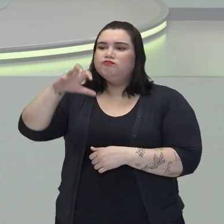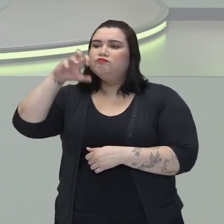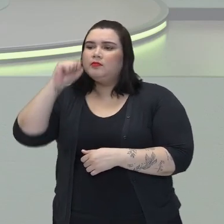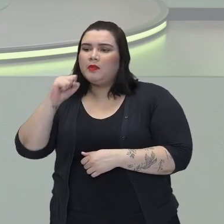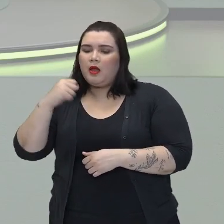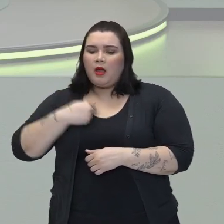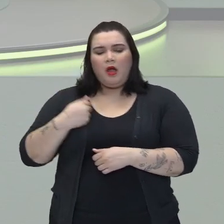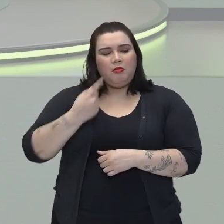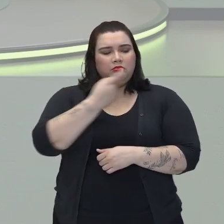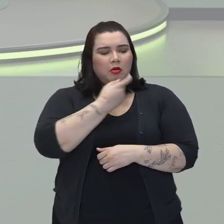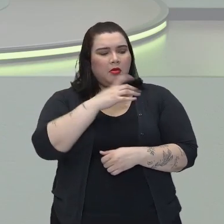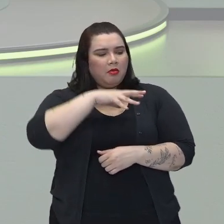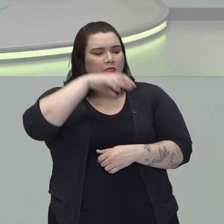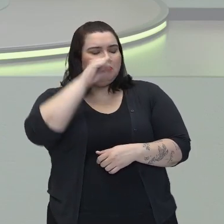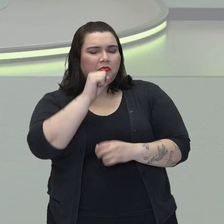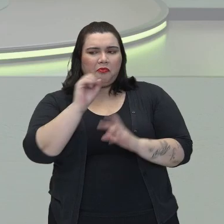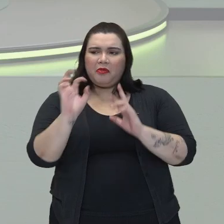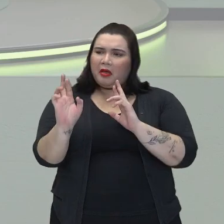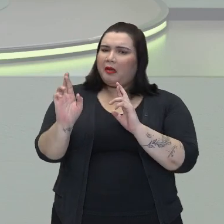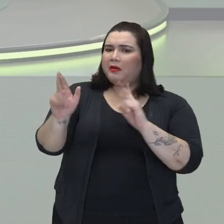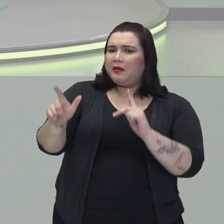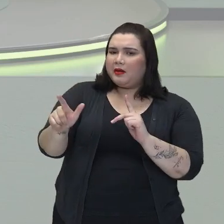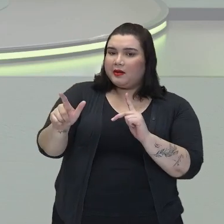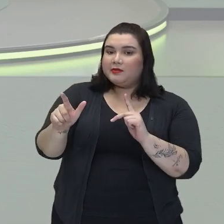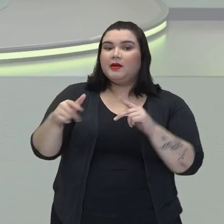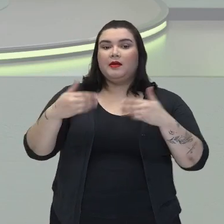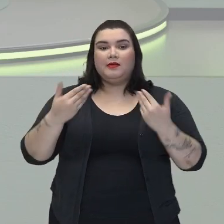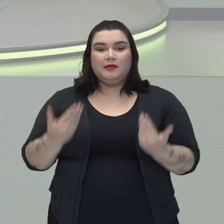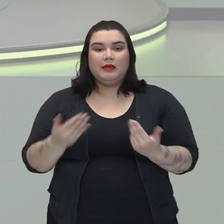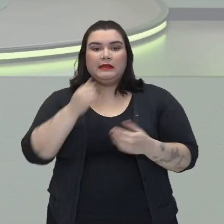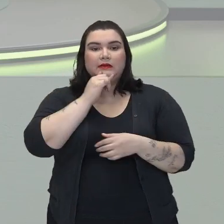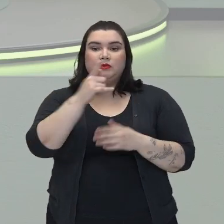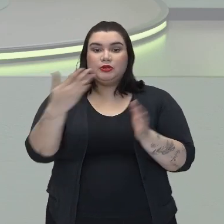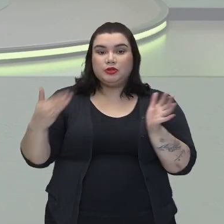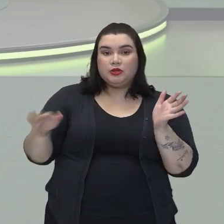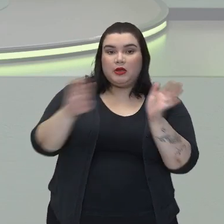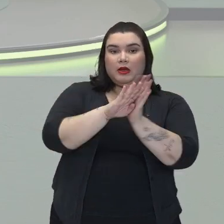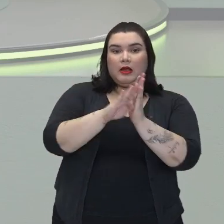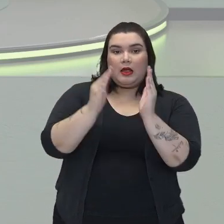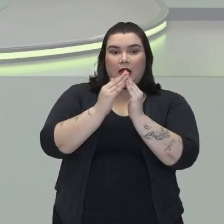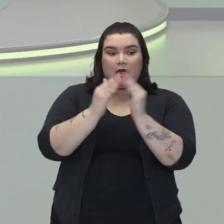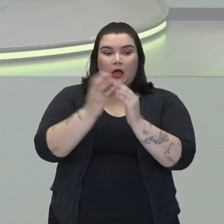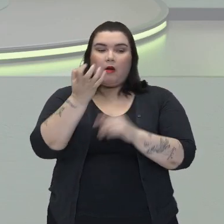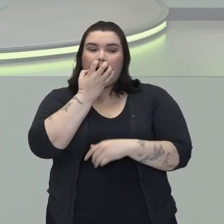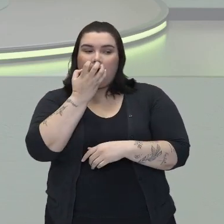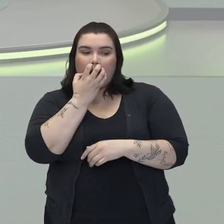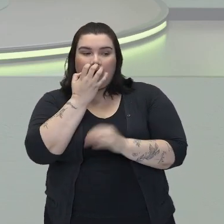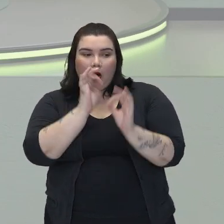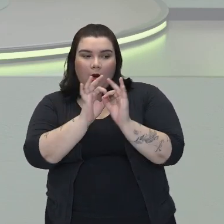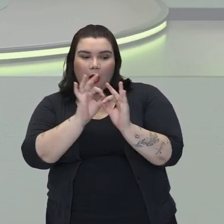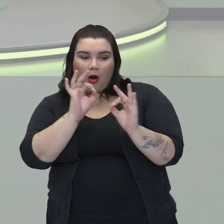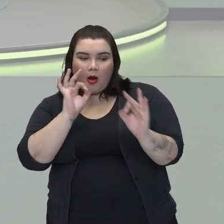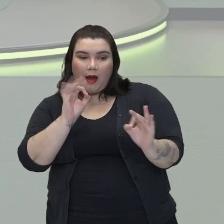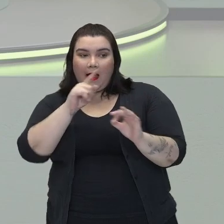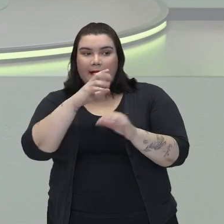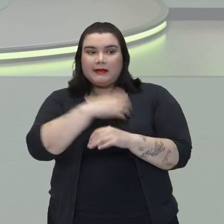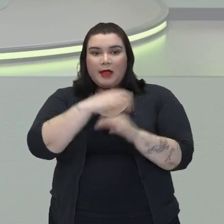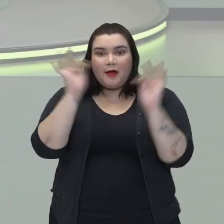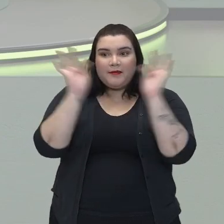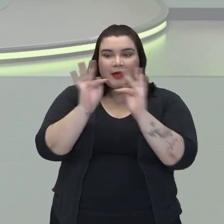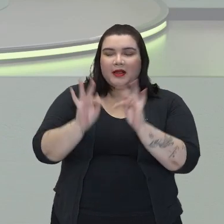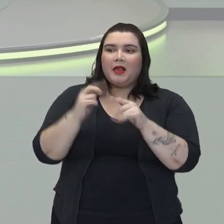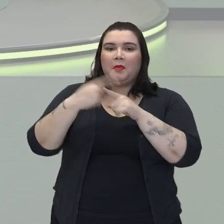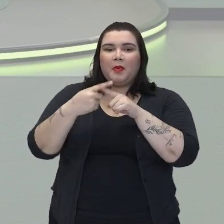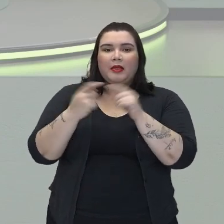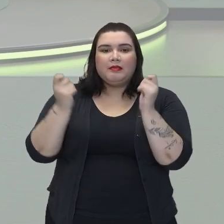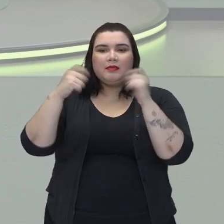você fica com outro cheiro. É por isso que quando você está chegando em casa, o seu cachorrinho de longe já começa a ficar feliz,